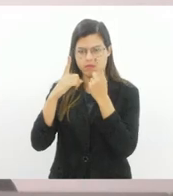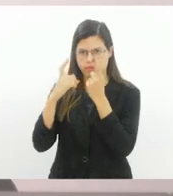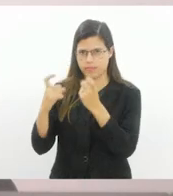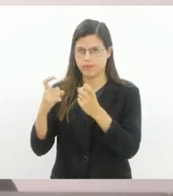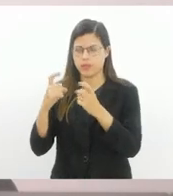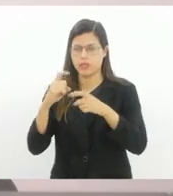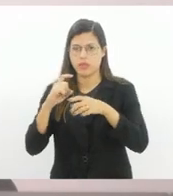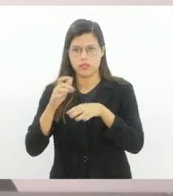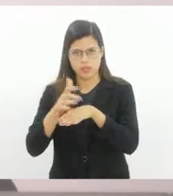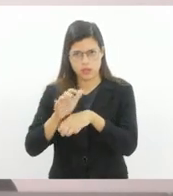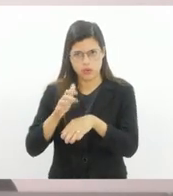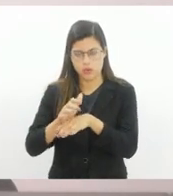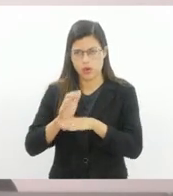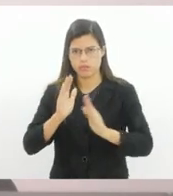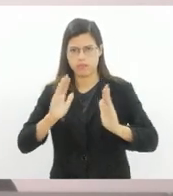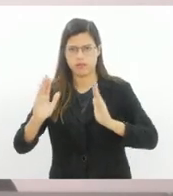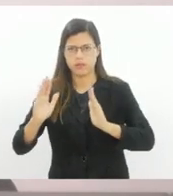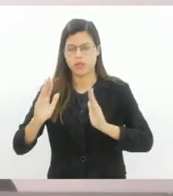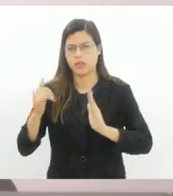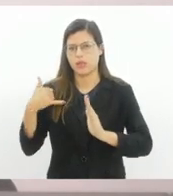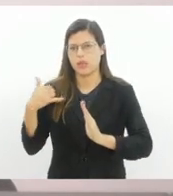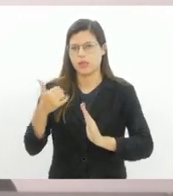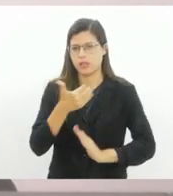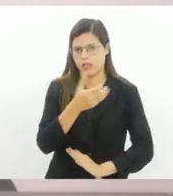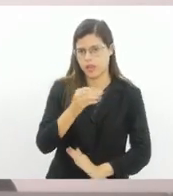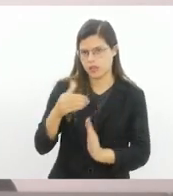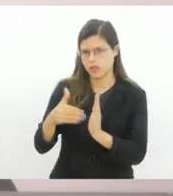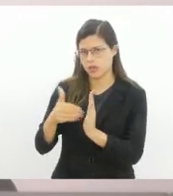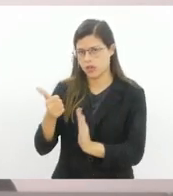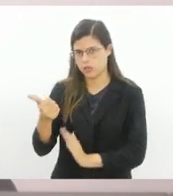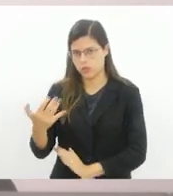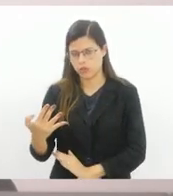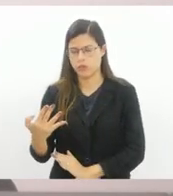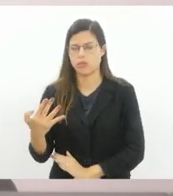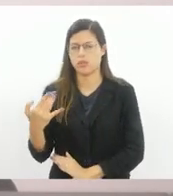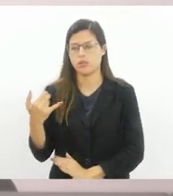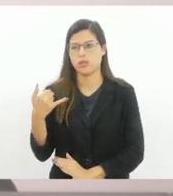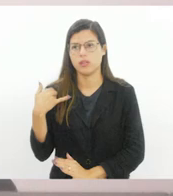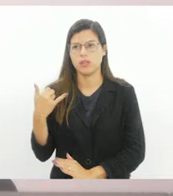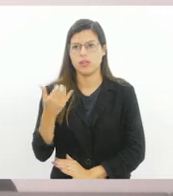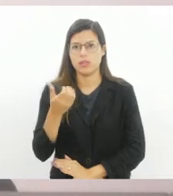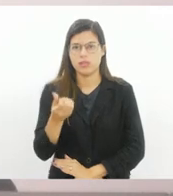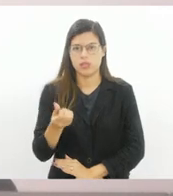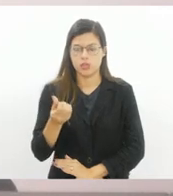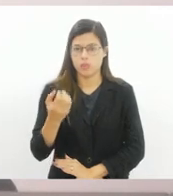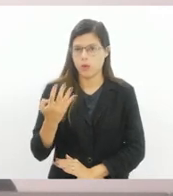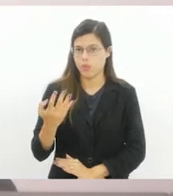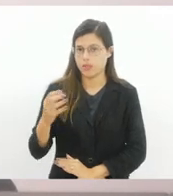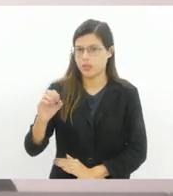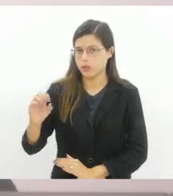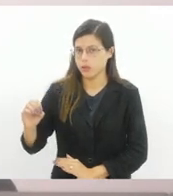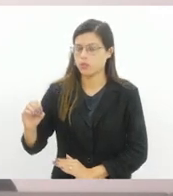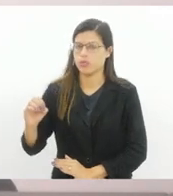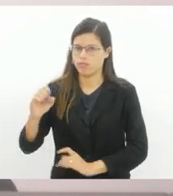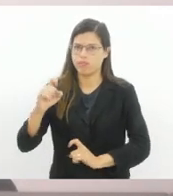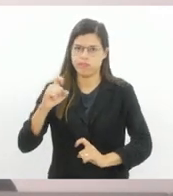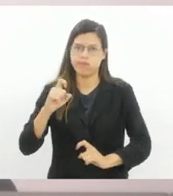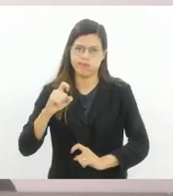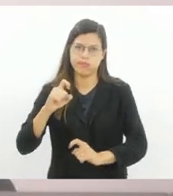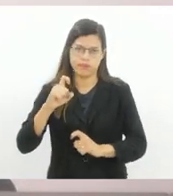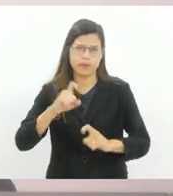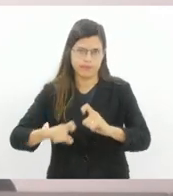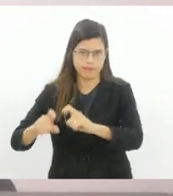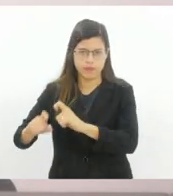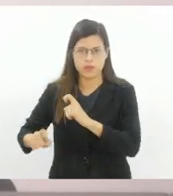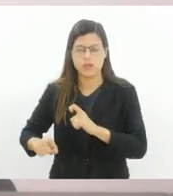sexual na faixa etária que vai de 10 a 14 anos, com 6.440 casos, e na faixa